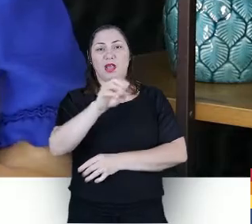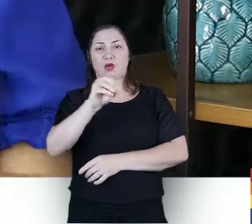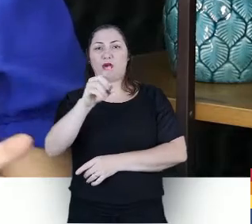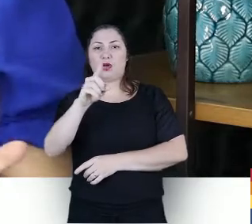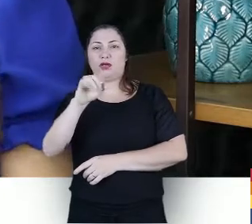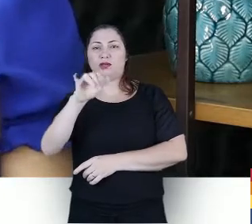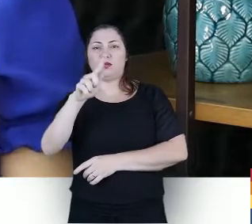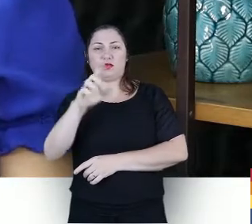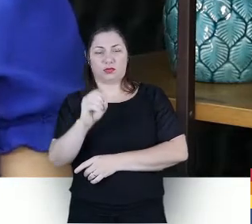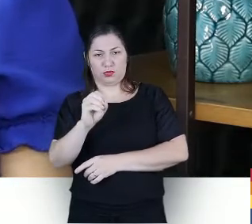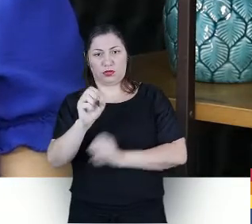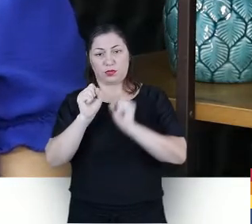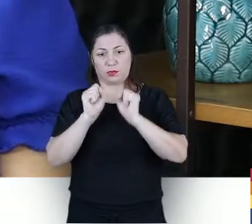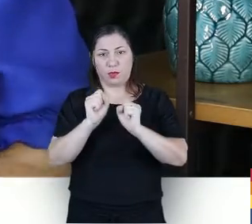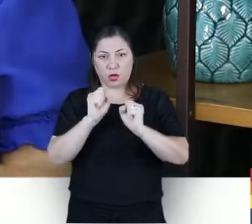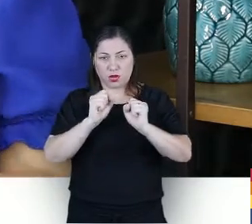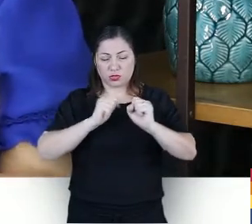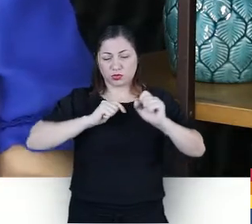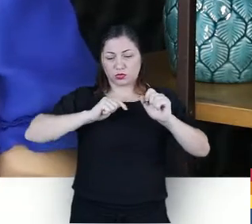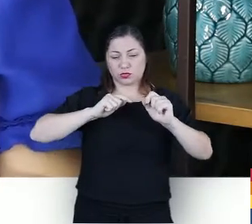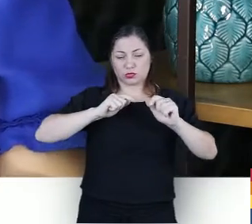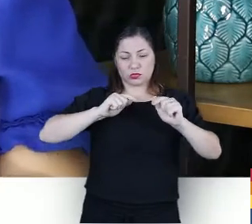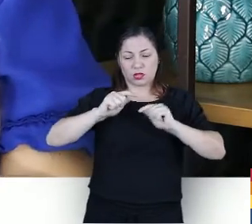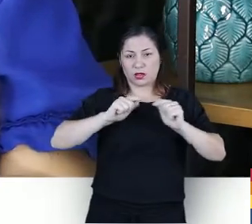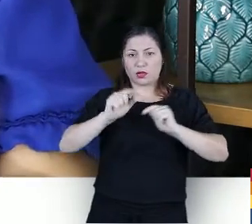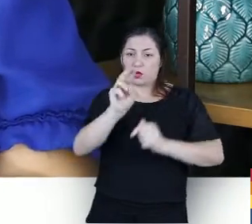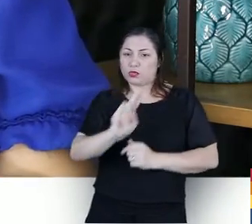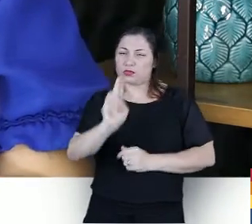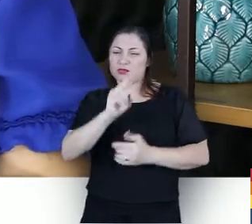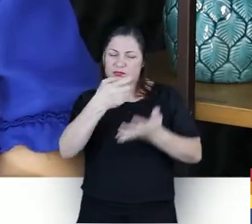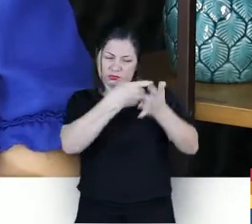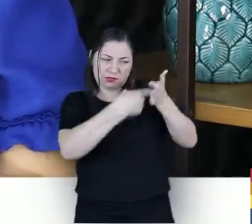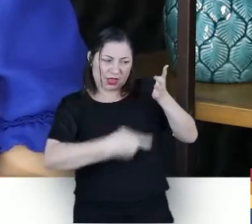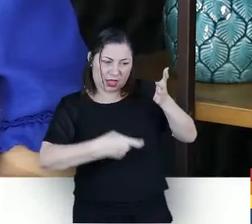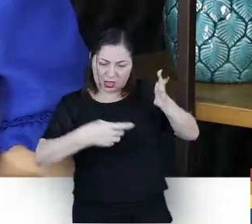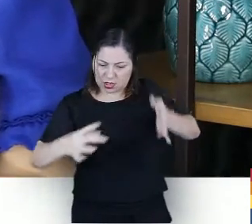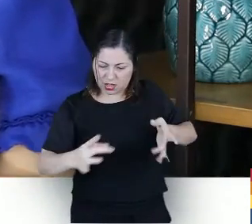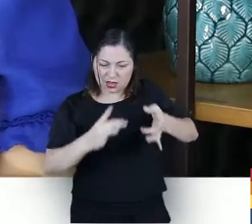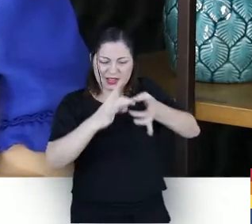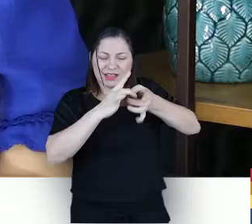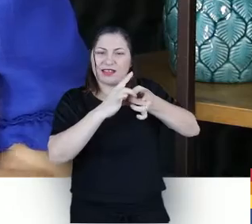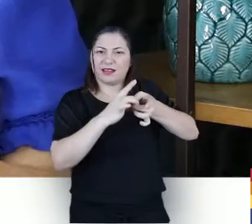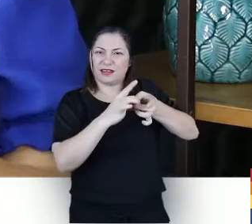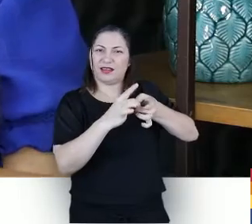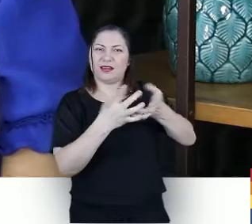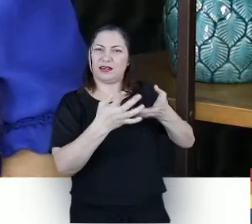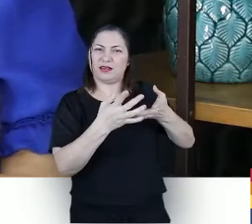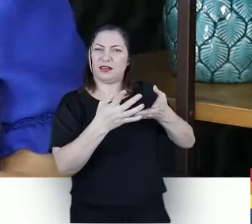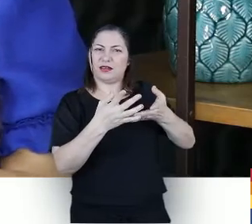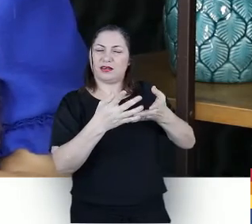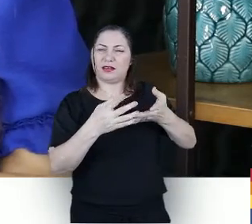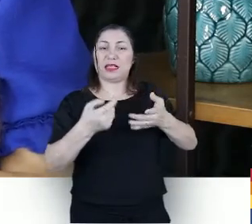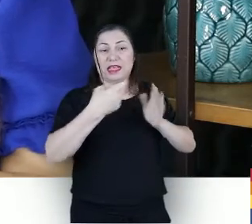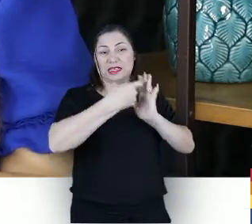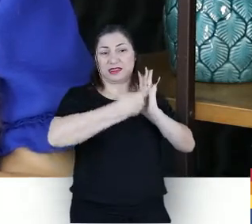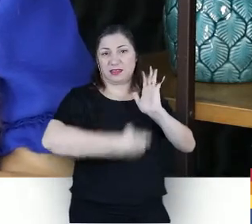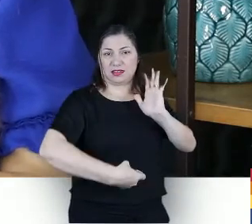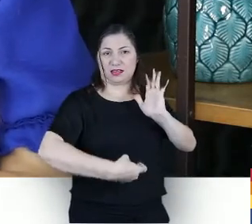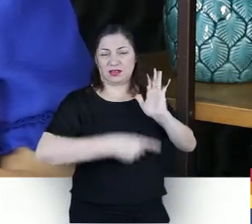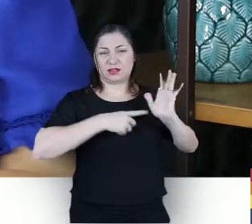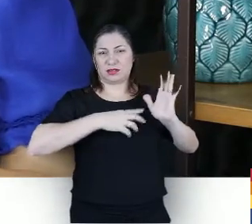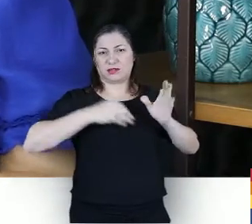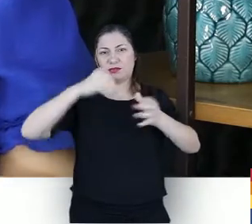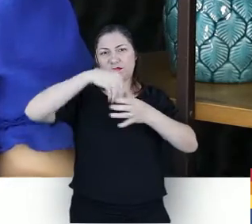código, que no caso é a língua inglesa. Mas trouxemos aqui, para ilustrar, melhor aquilo que eu estou falando.